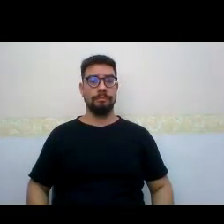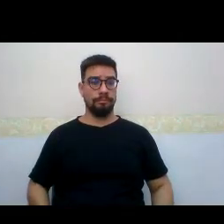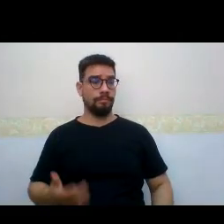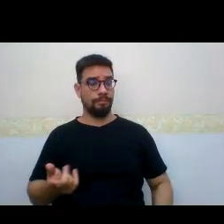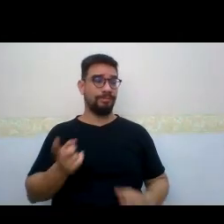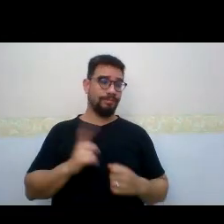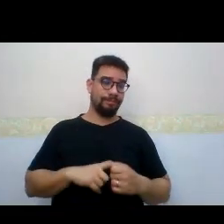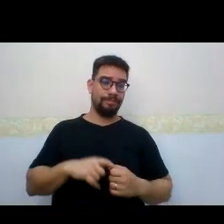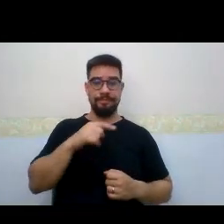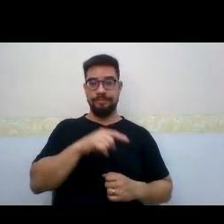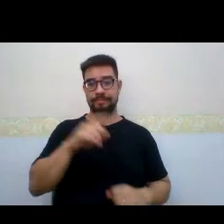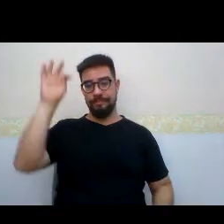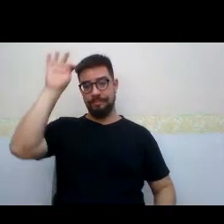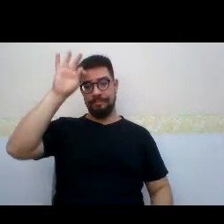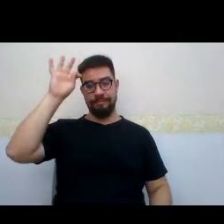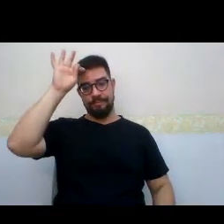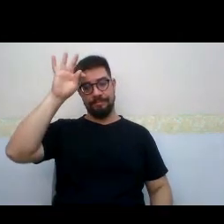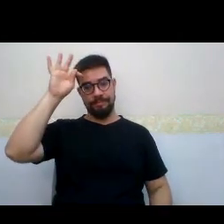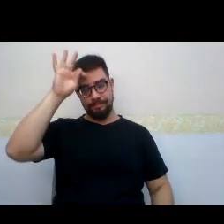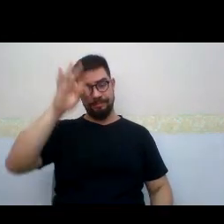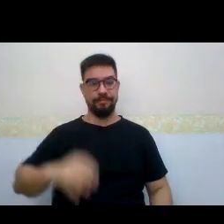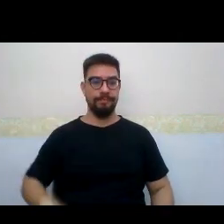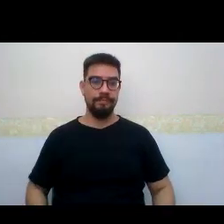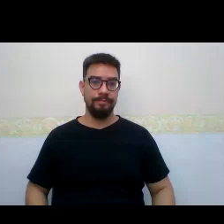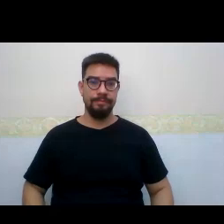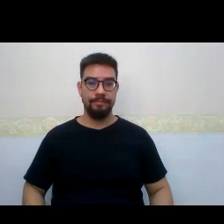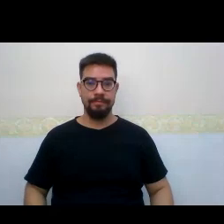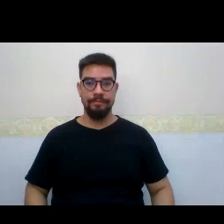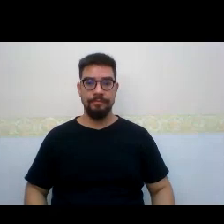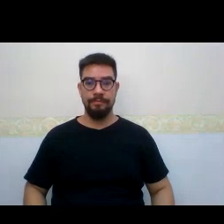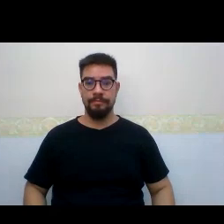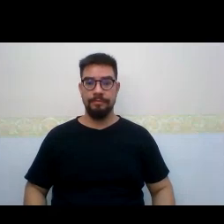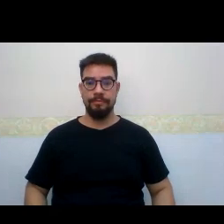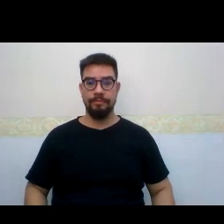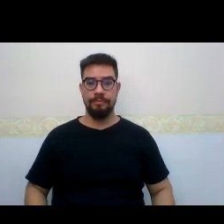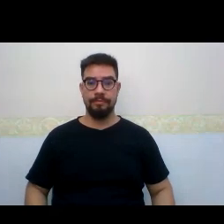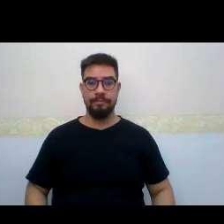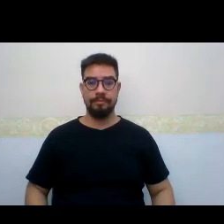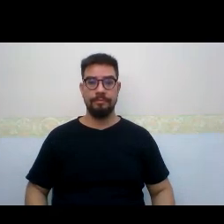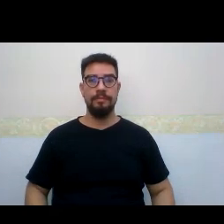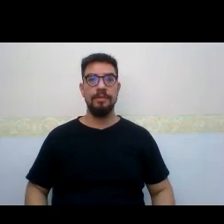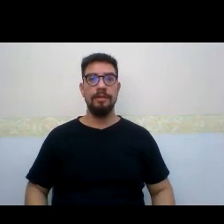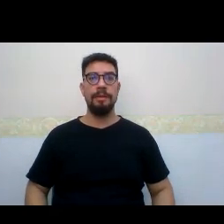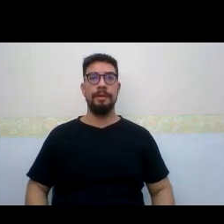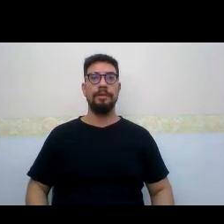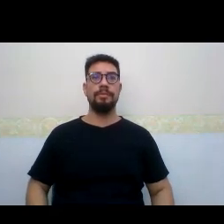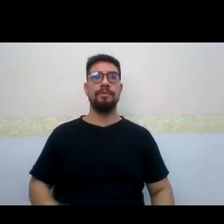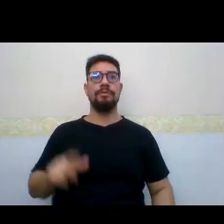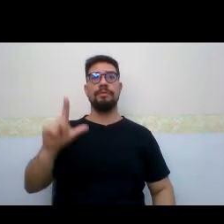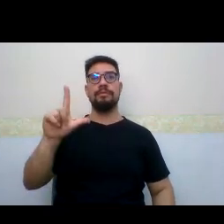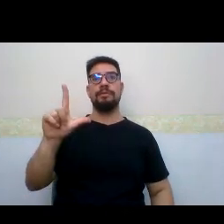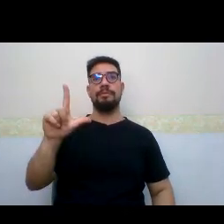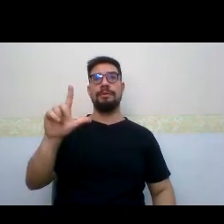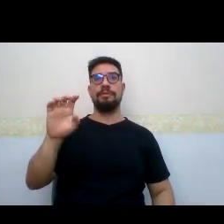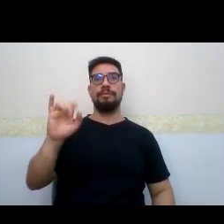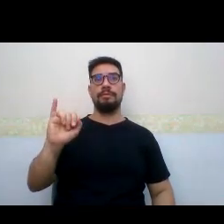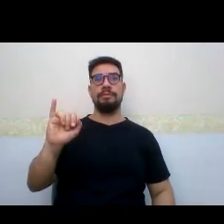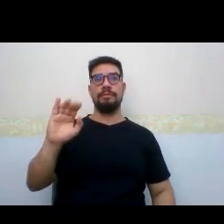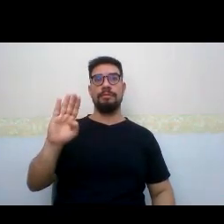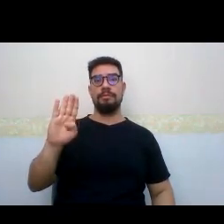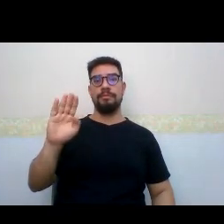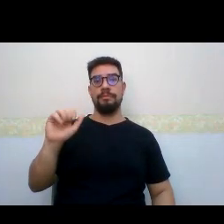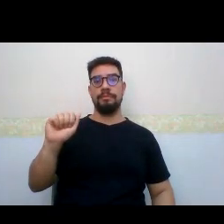teórica aqui da disciplina de didática. Quem já ouviu falar no professor José Libânio? Quem